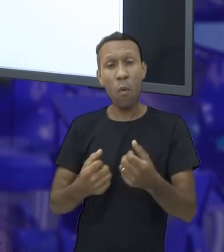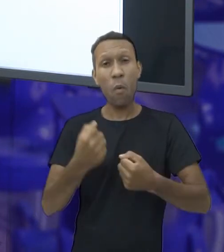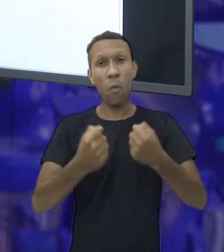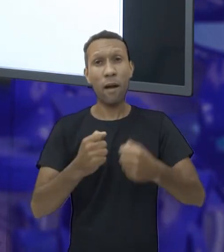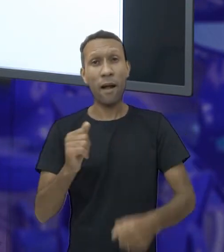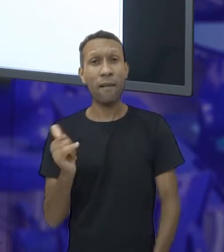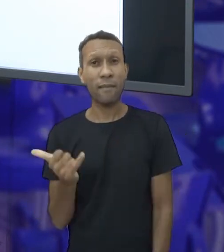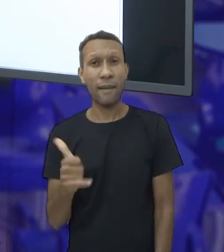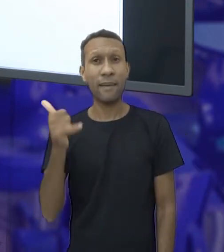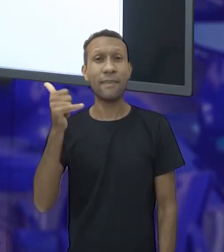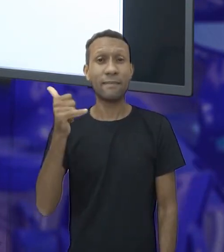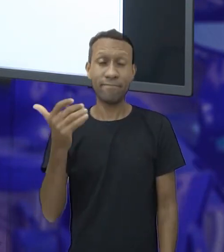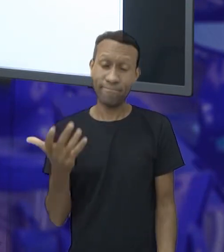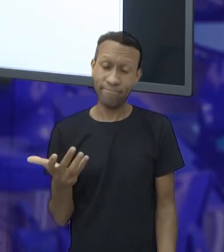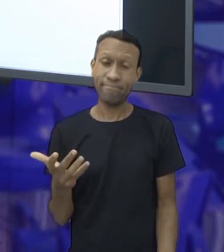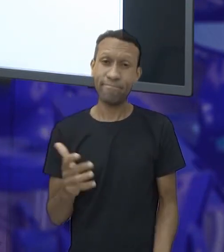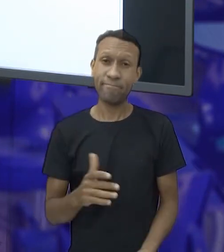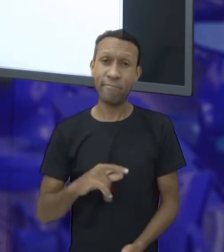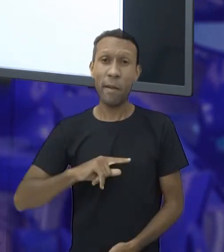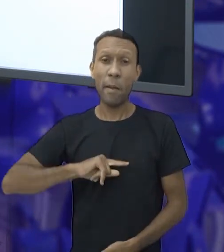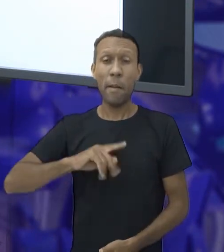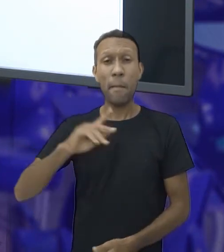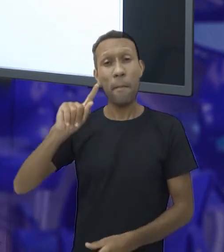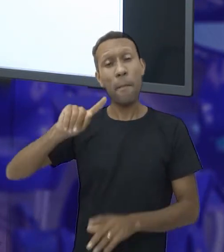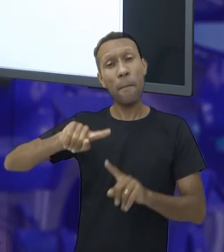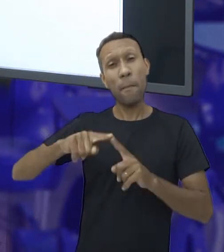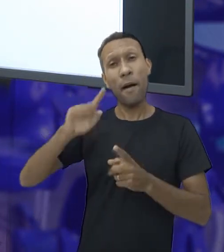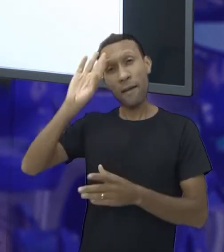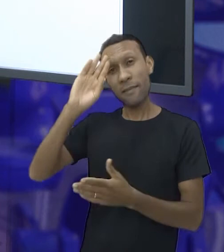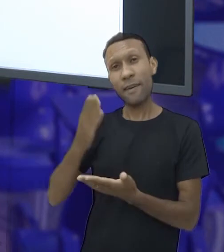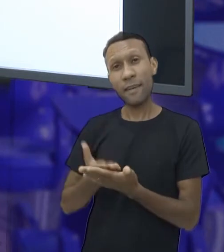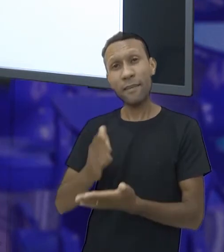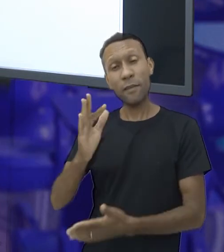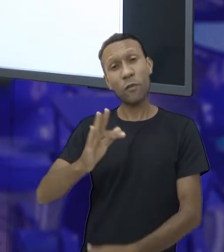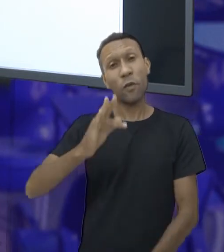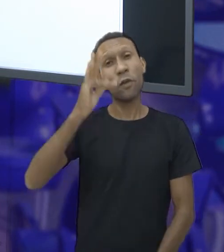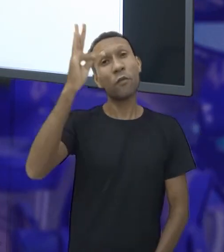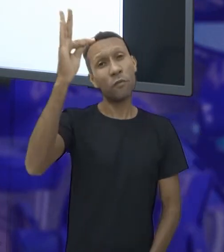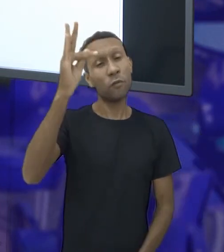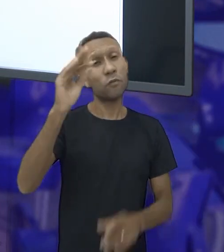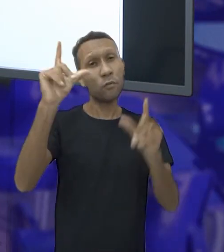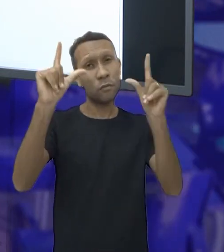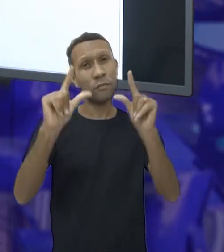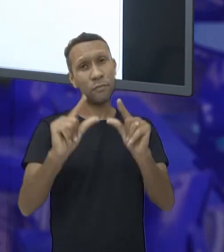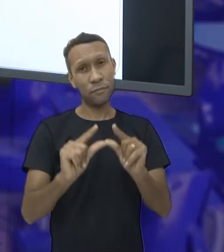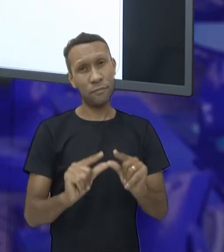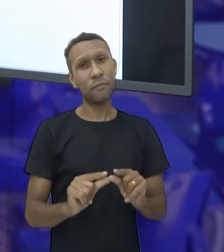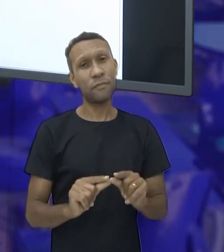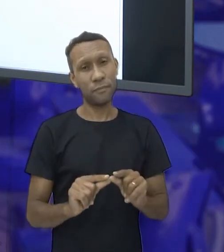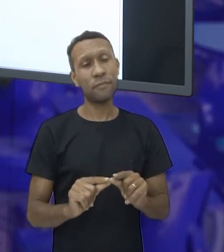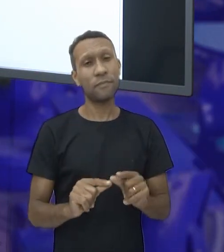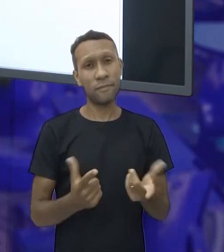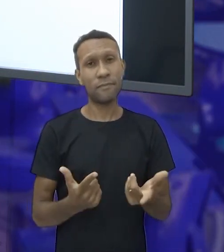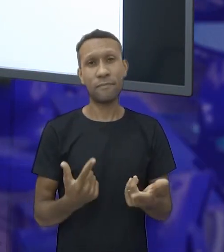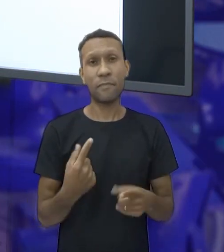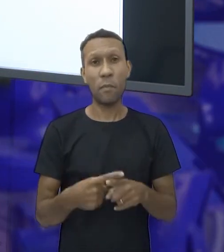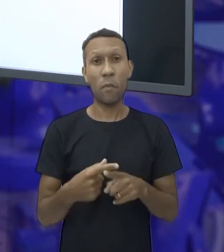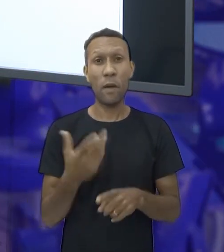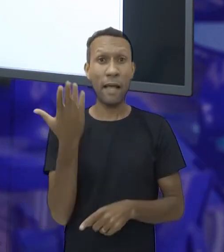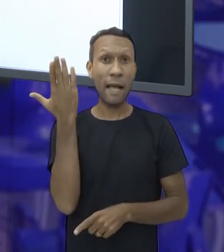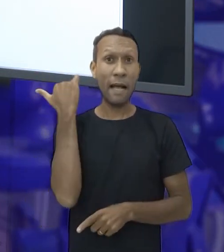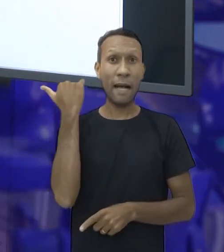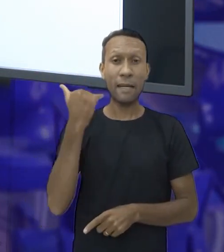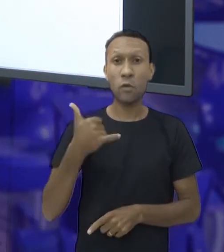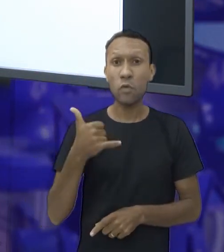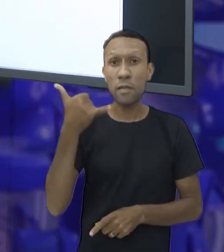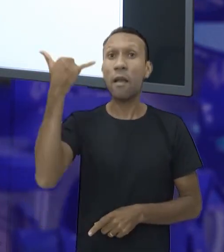Pois é, né? Mas eu creio que isso será barateado dentro do futuro não muito distante, pois também os celulares eram muito